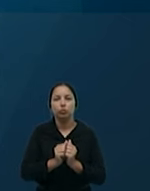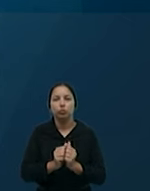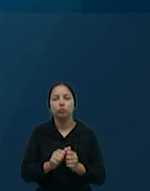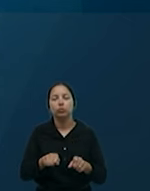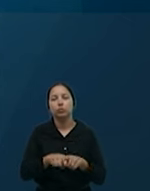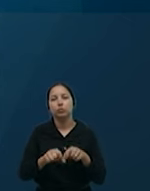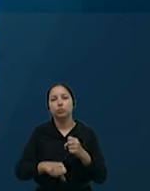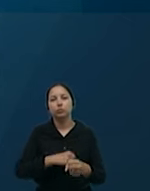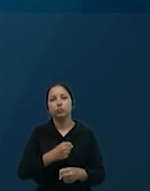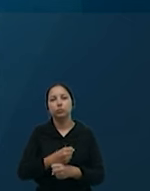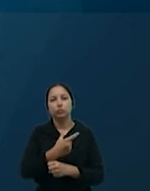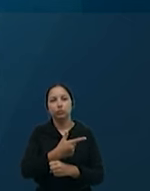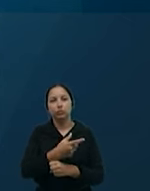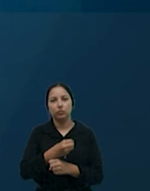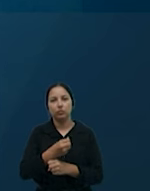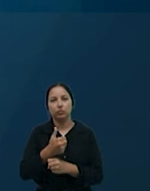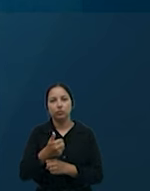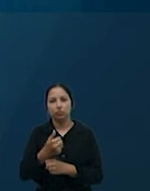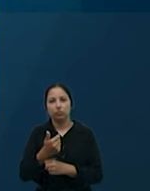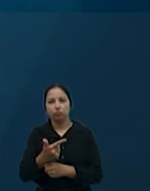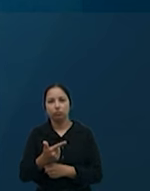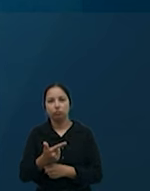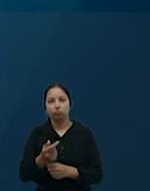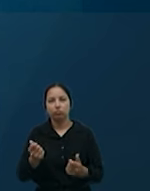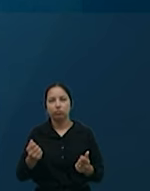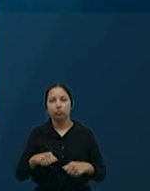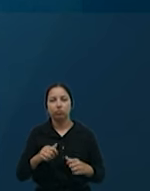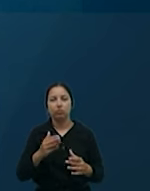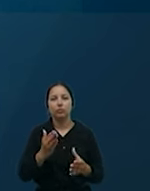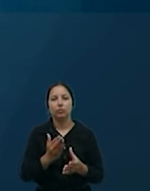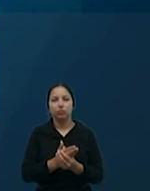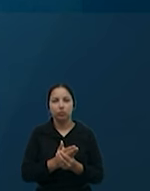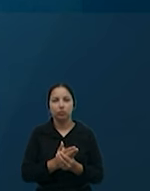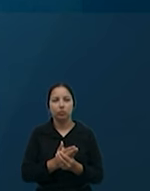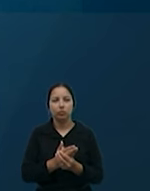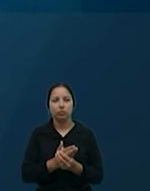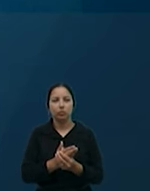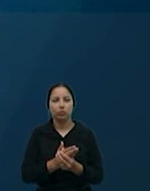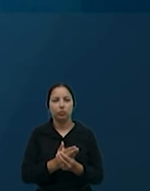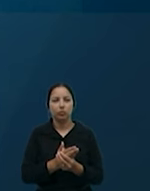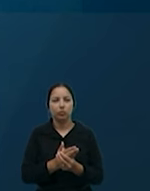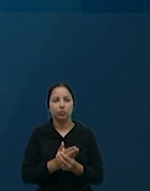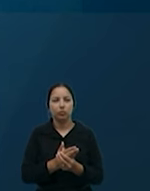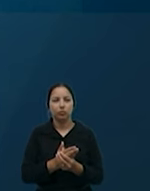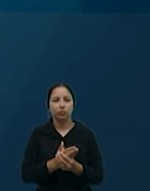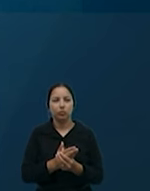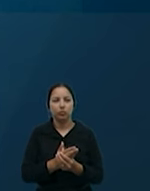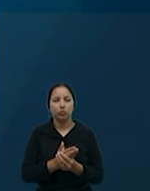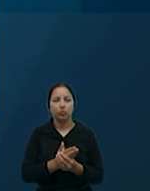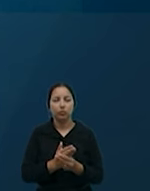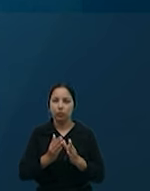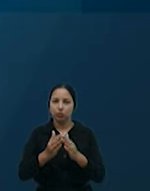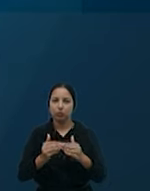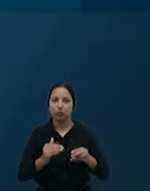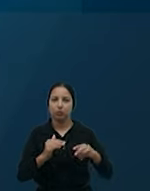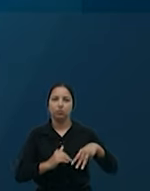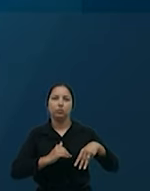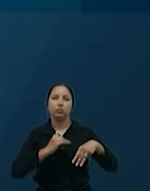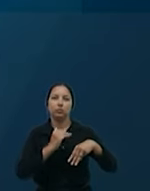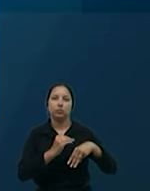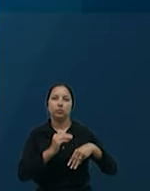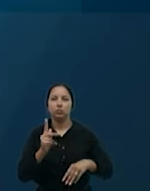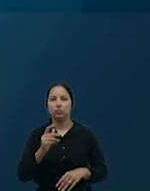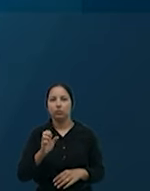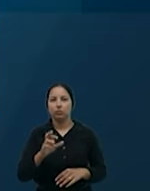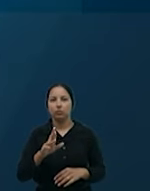conseguimos, através de uma questão de ordem levantada pelo ministro Herman Benjamin, levar o caso para a Corte Especial, que foi